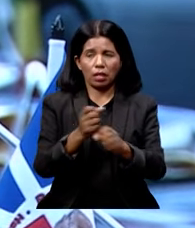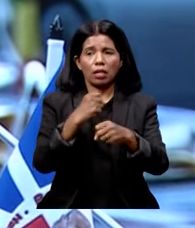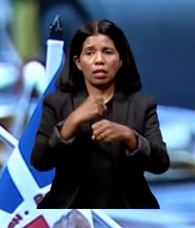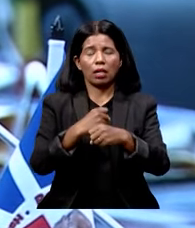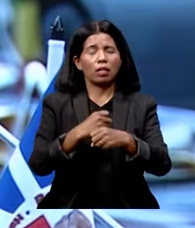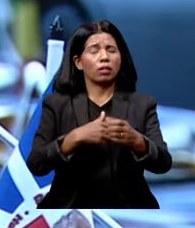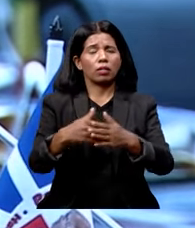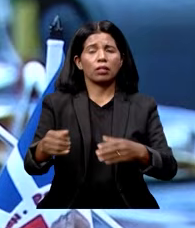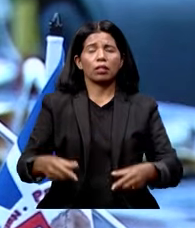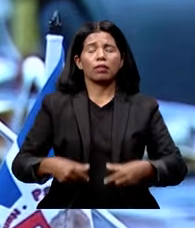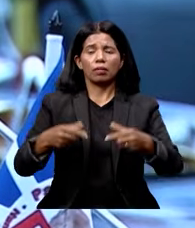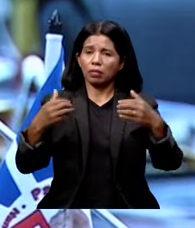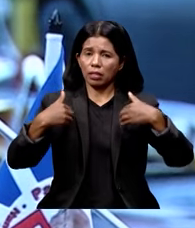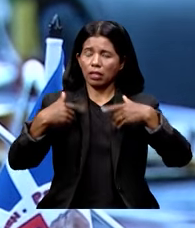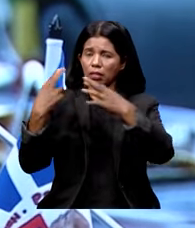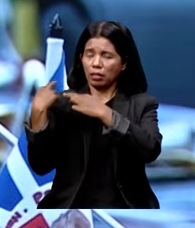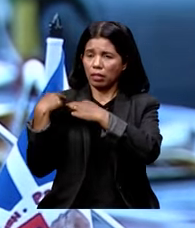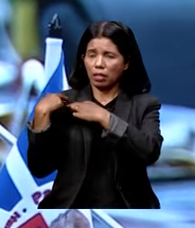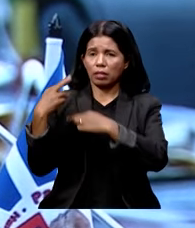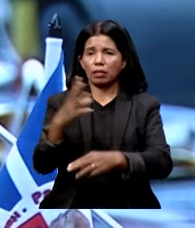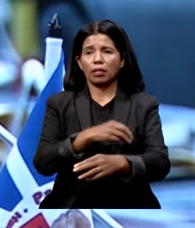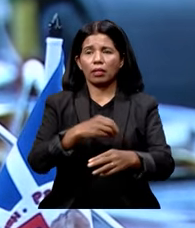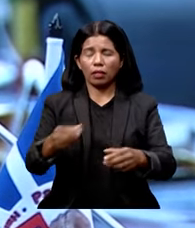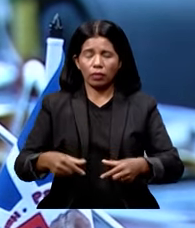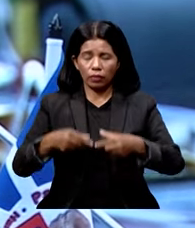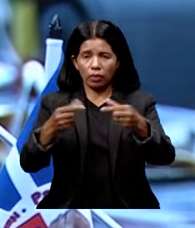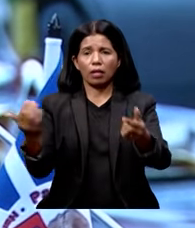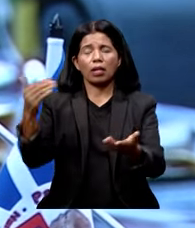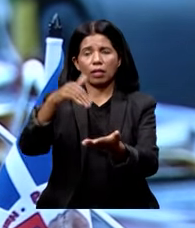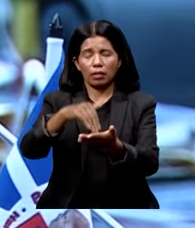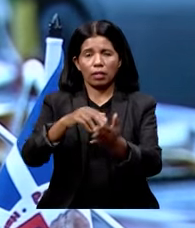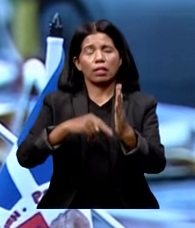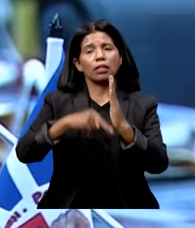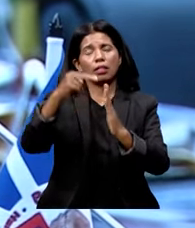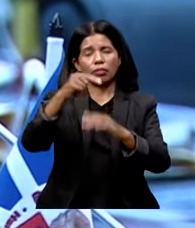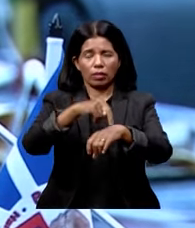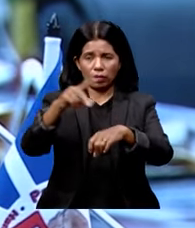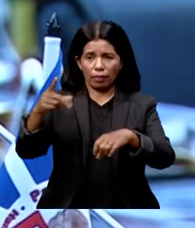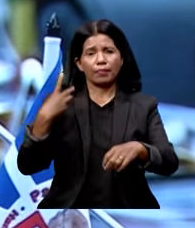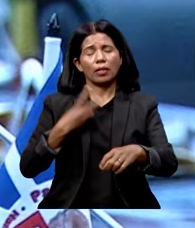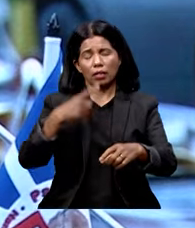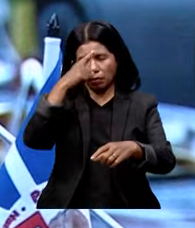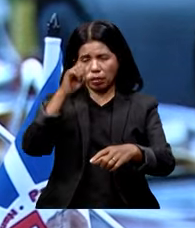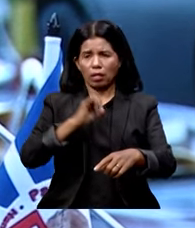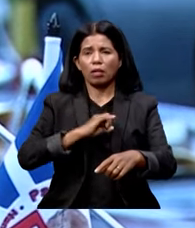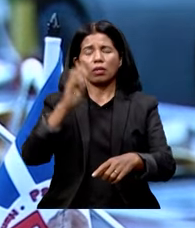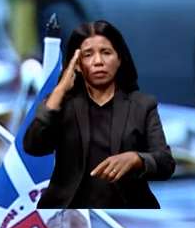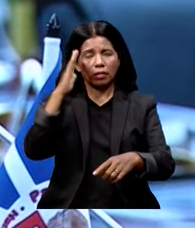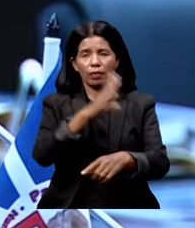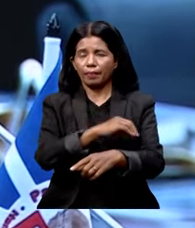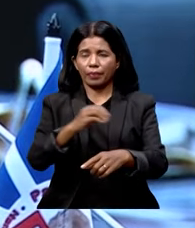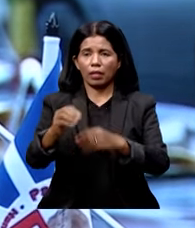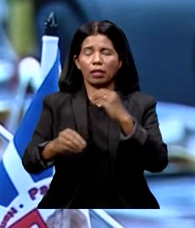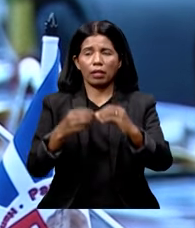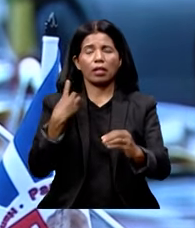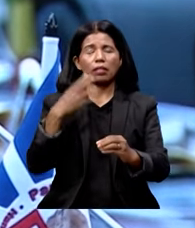que atribuição de responsabilidades praticamente só é fila falar de mais ira nível nacional e também da nem cá o não ira razão tem pois a tua